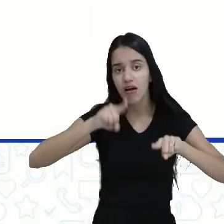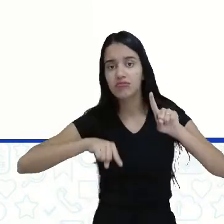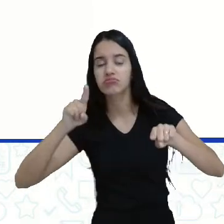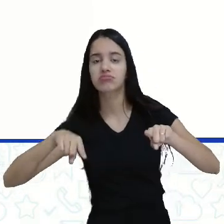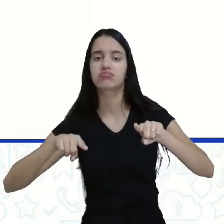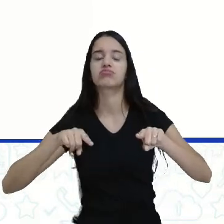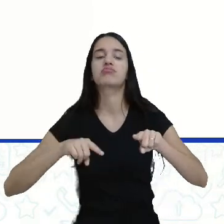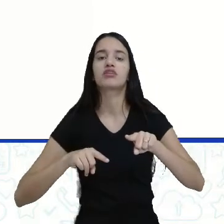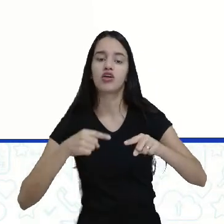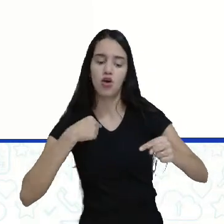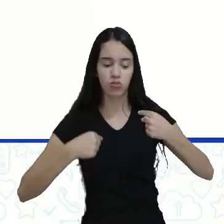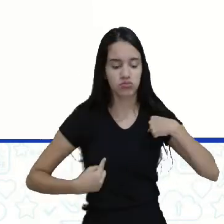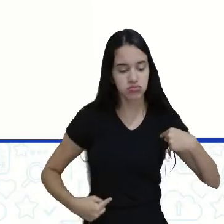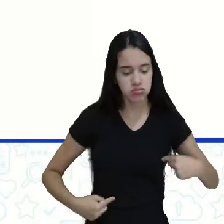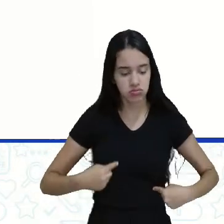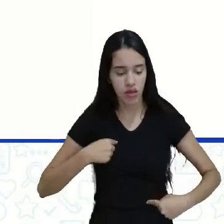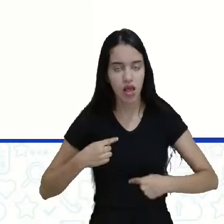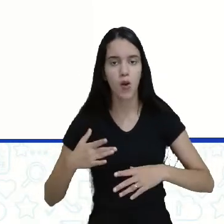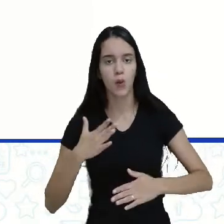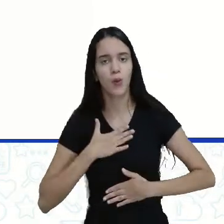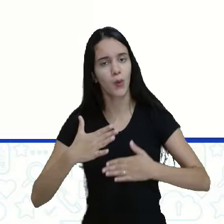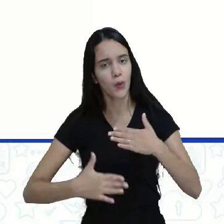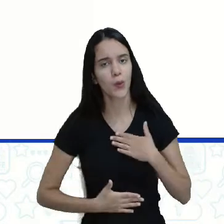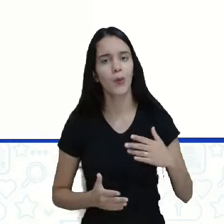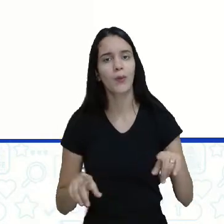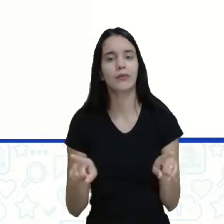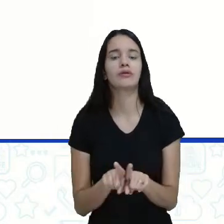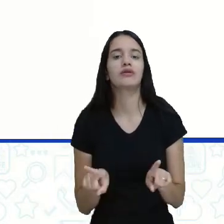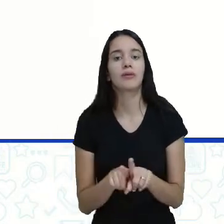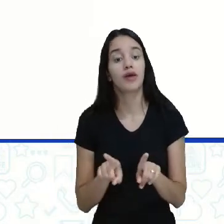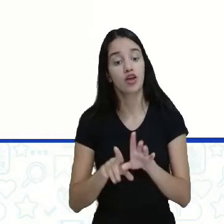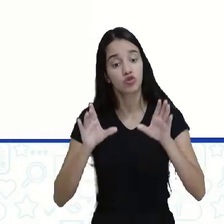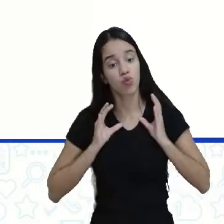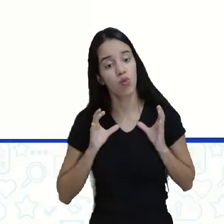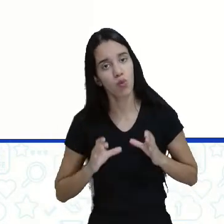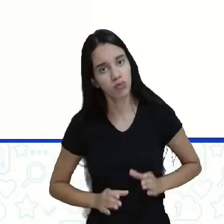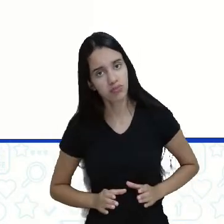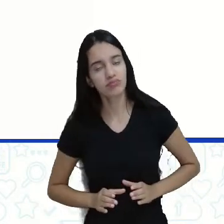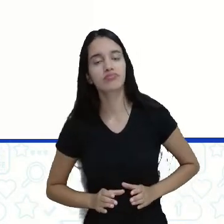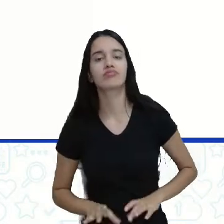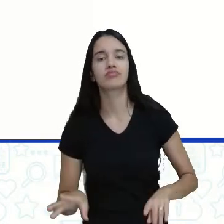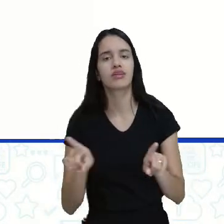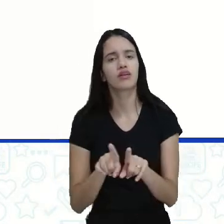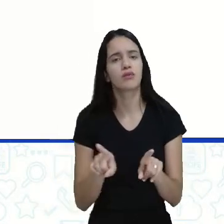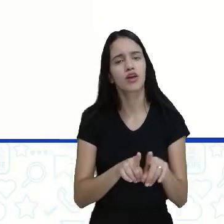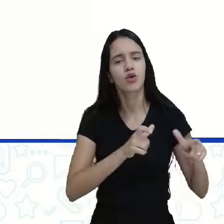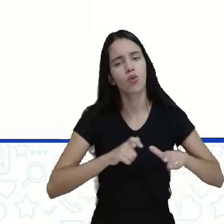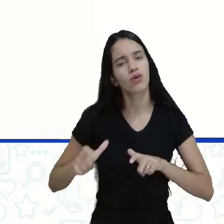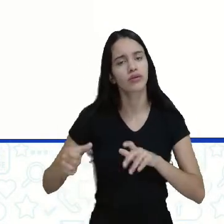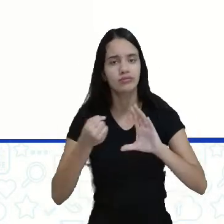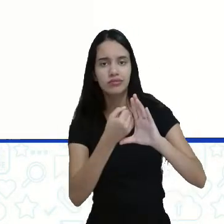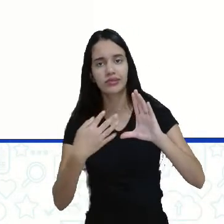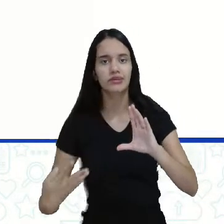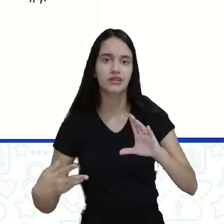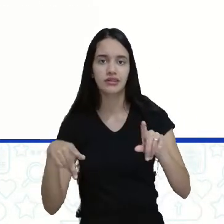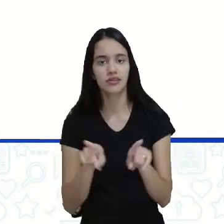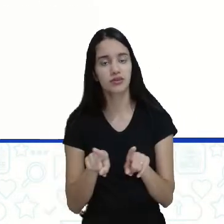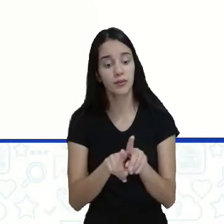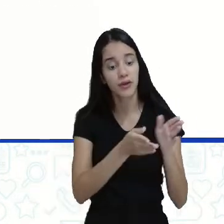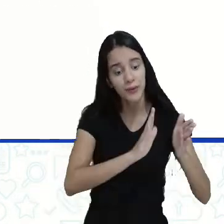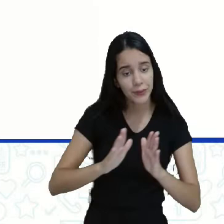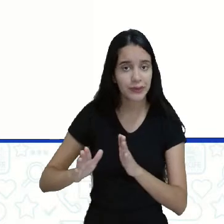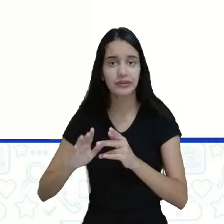do organismo, como a forma do corpo, o metabolismo, seu comportamento e em qualquer outra característica cujo